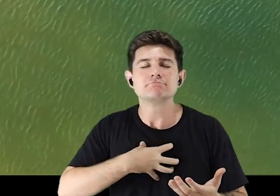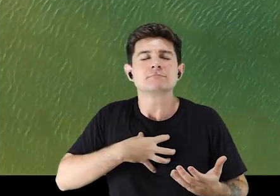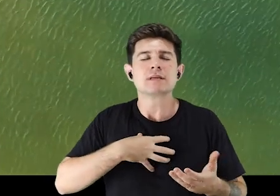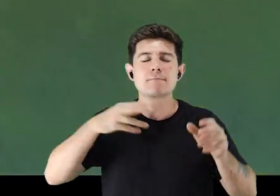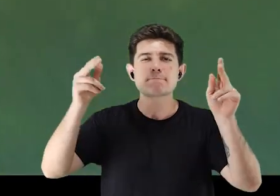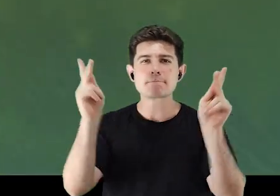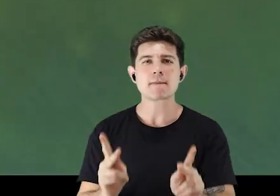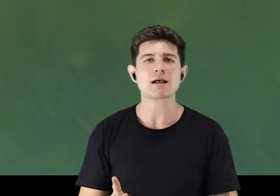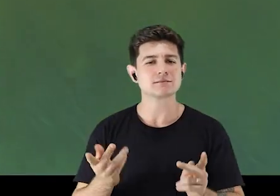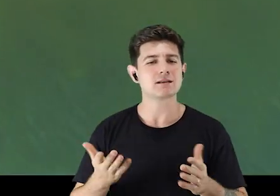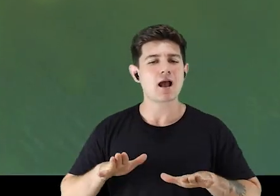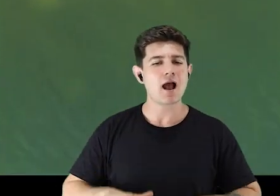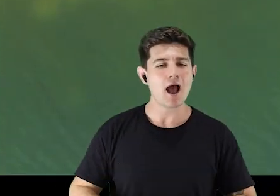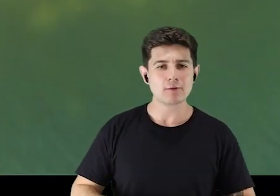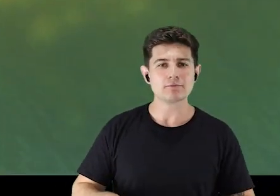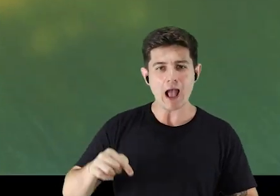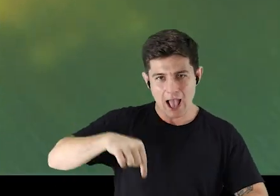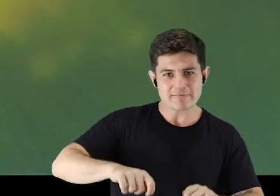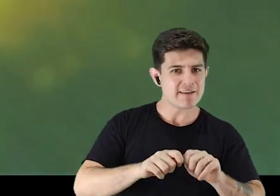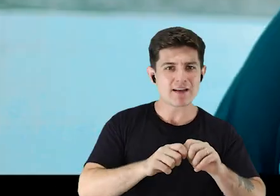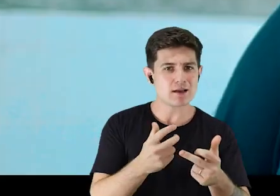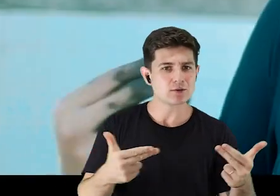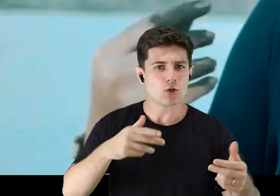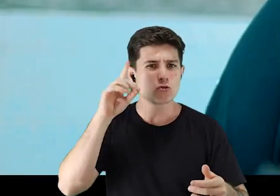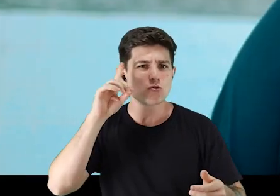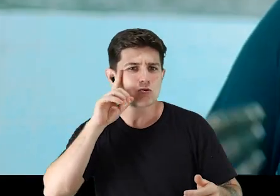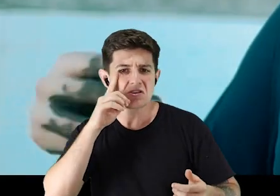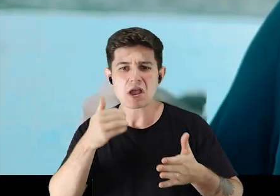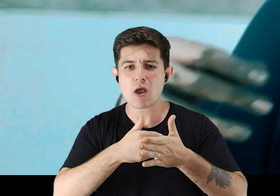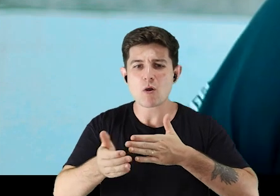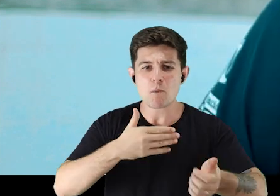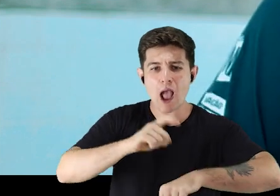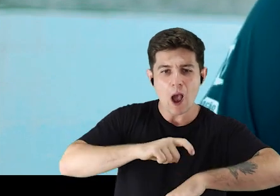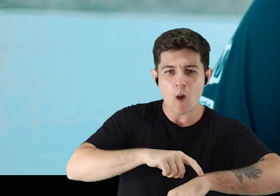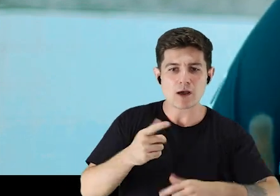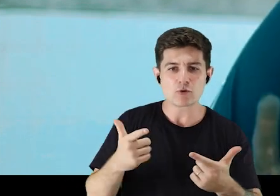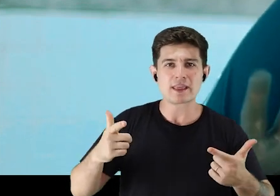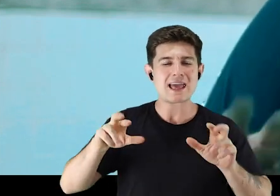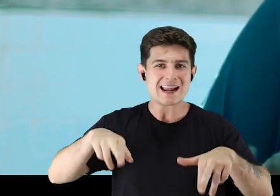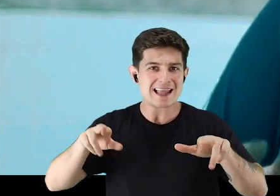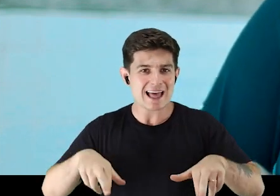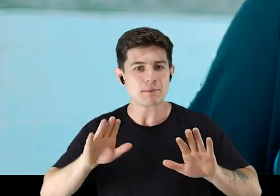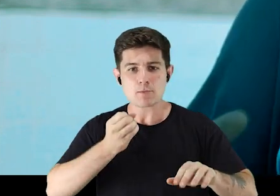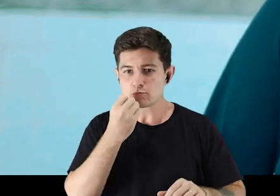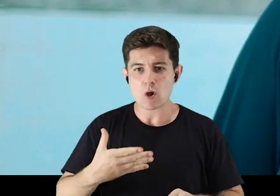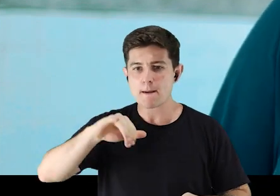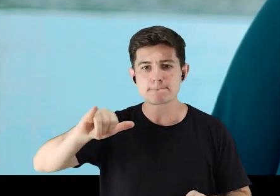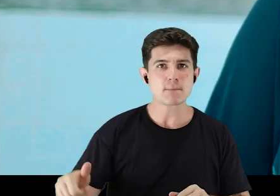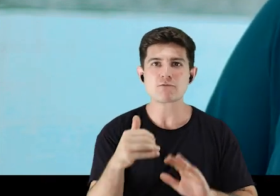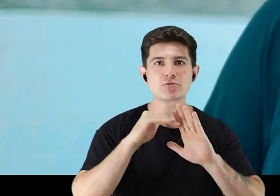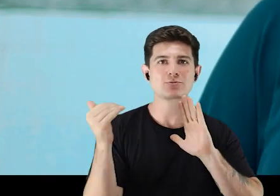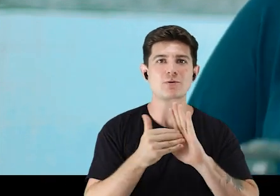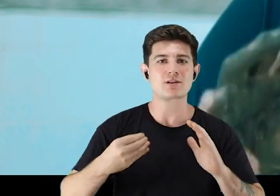Se te dá uma paz, te dá uma calmeza, que aqui a gente tá fazendo coisa todo dia, qualquer hora, a gente não tá tendo tempo de relaxar.